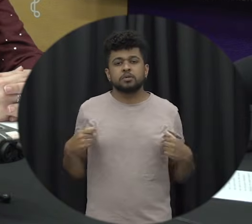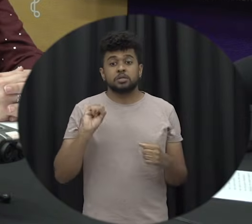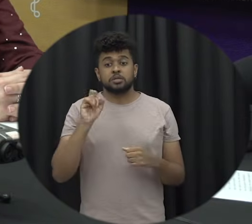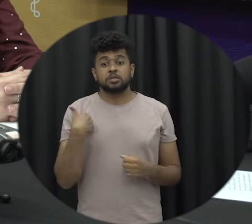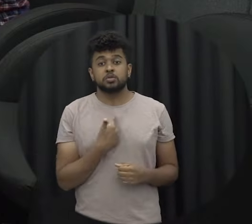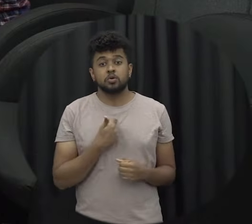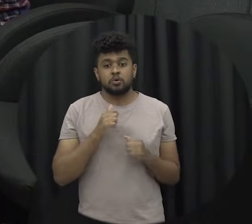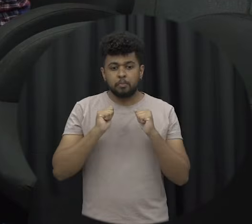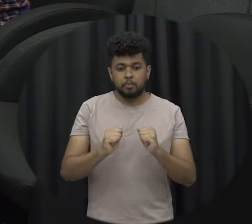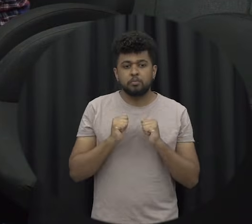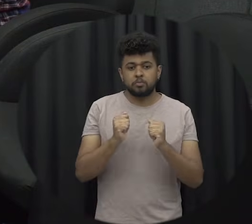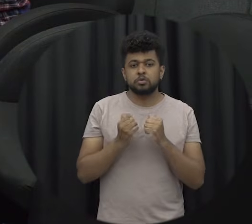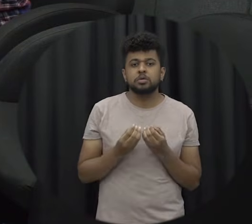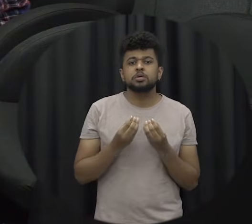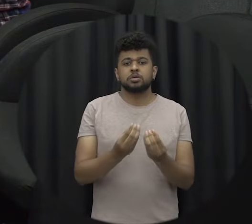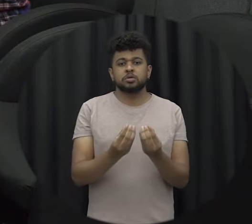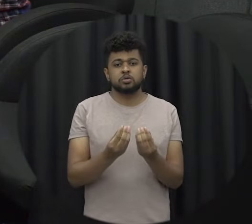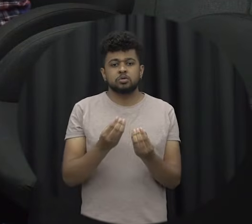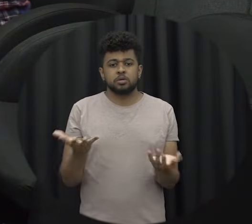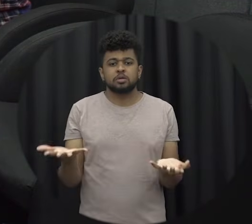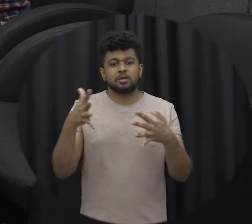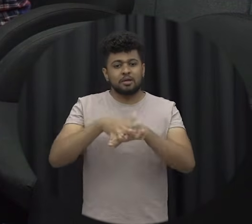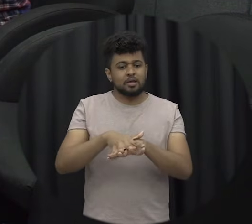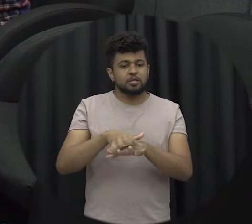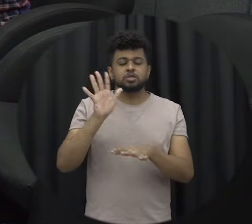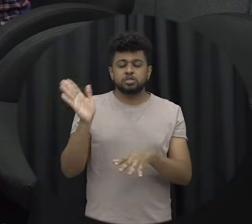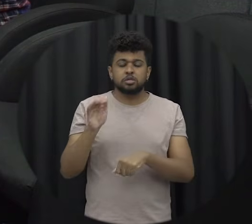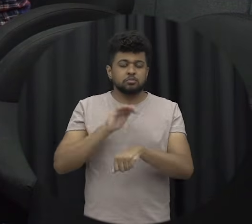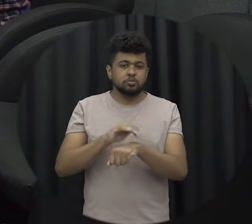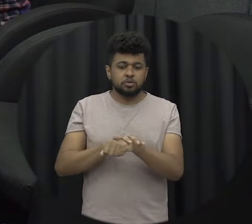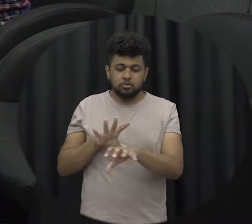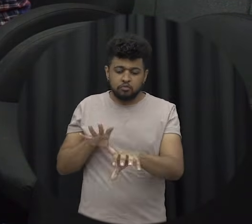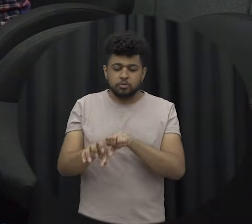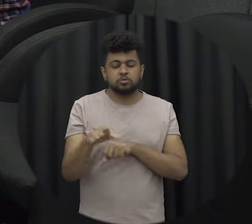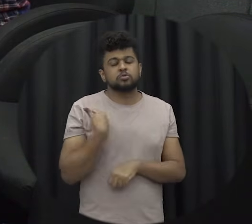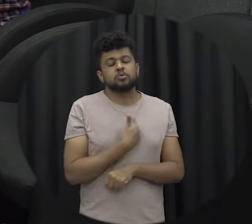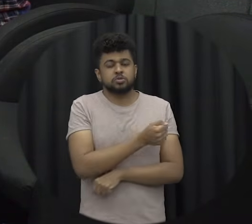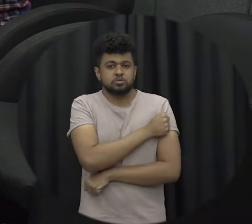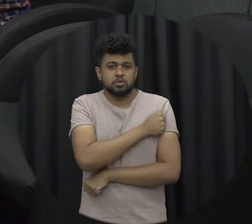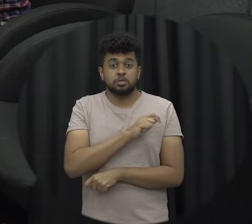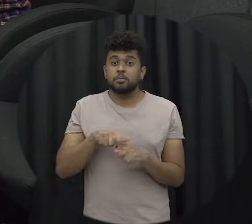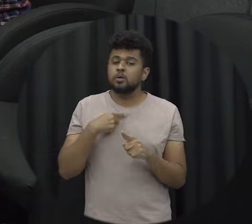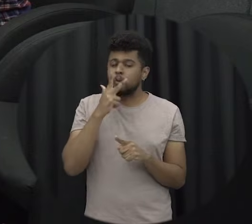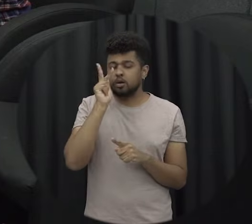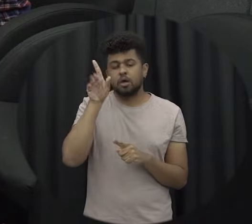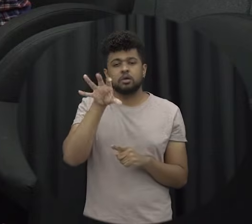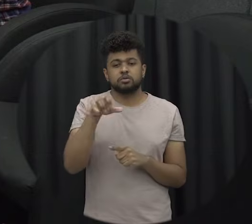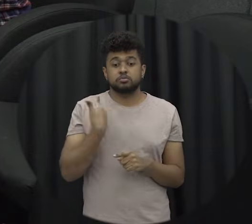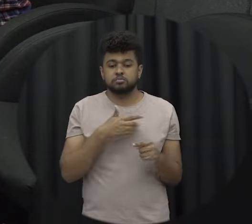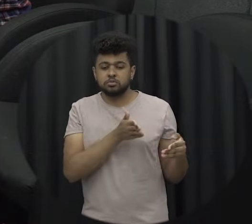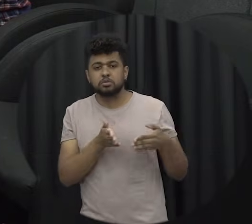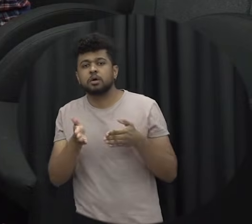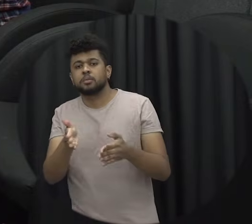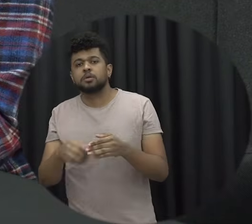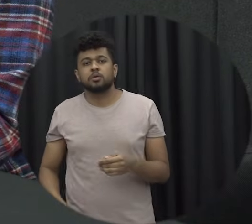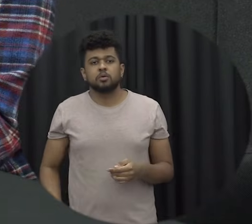gente propiciasse isso de forma integrada já no momento de formação para os nossos estudantes. Mas eu acho que é isso, a gente está no caminho para